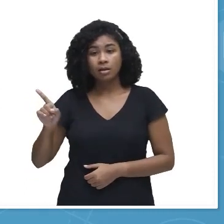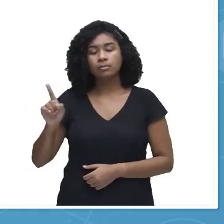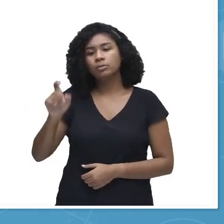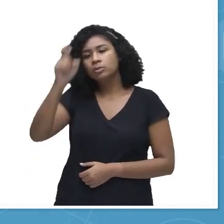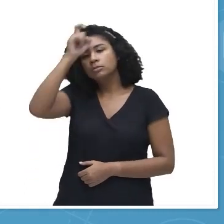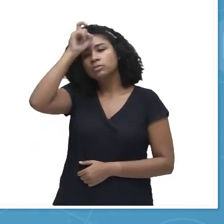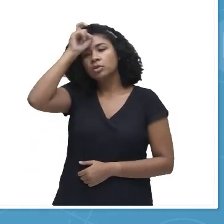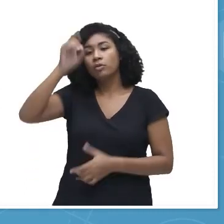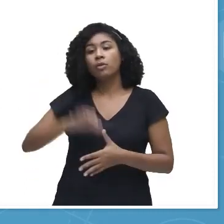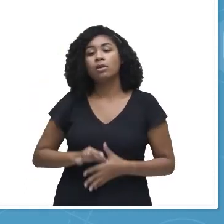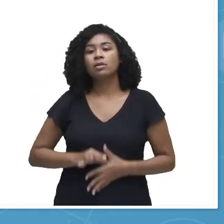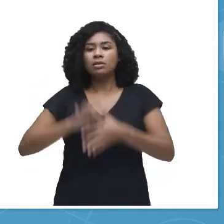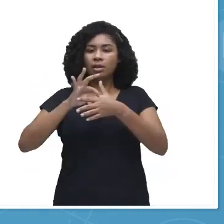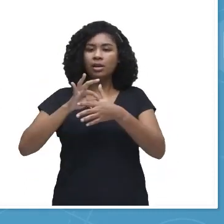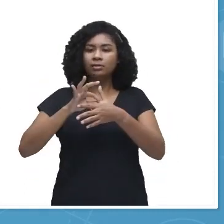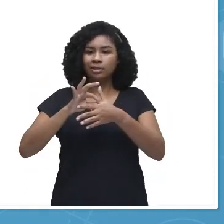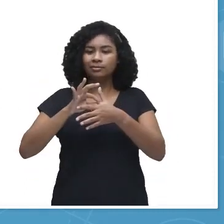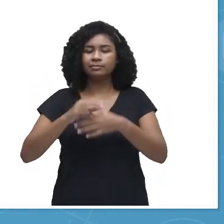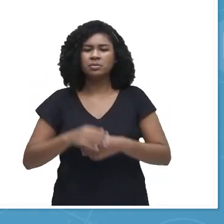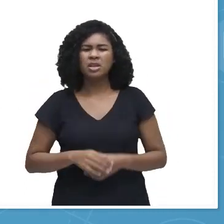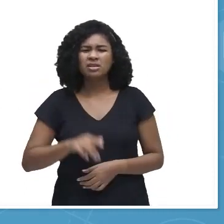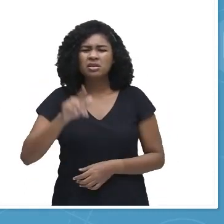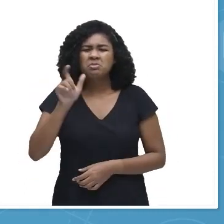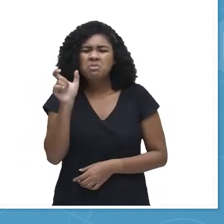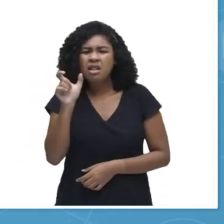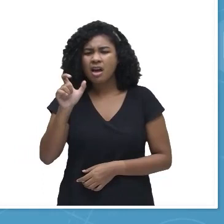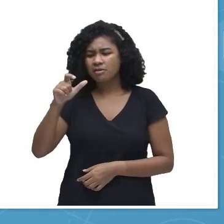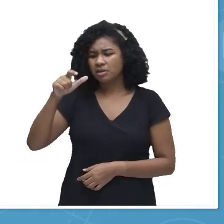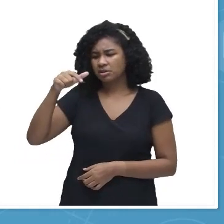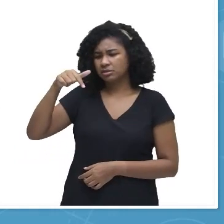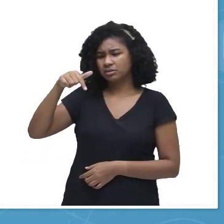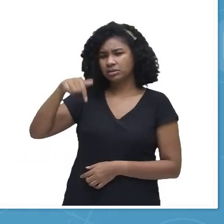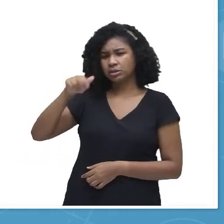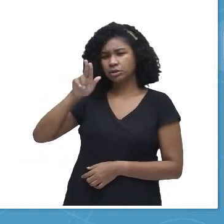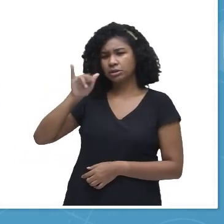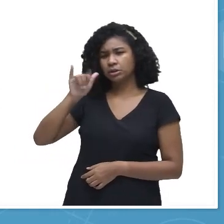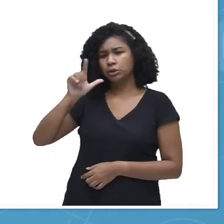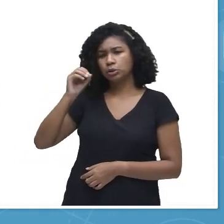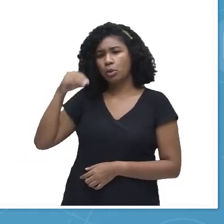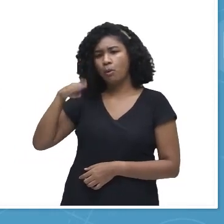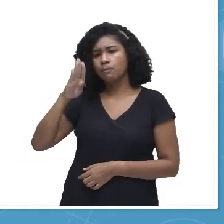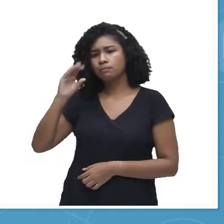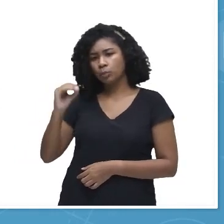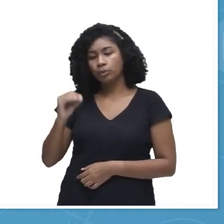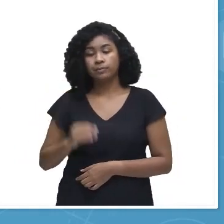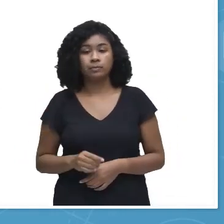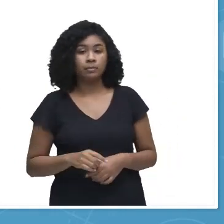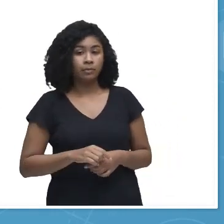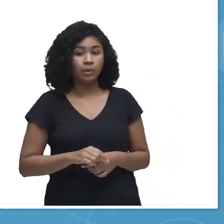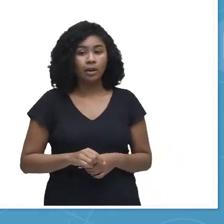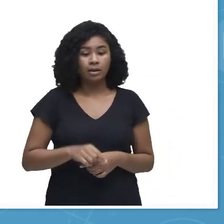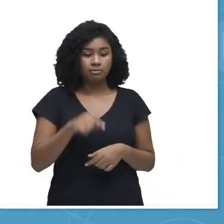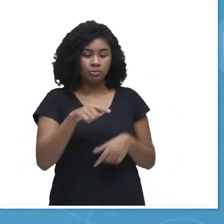resistência contra a escravidão. O que era o quilombo, afinal de contas? O quilombo era um esconderijo onde os negros escravizados